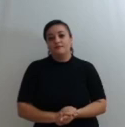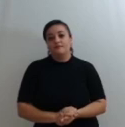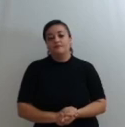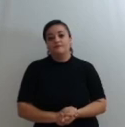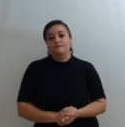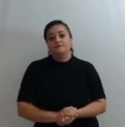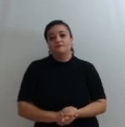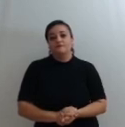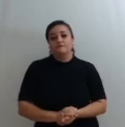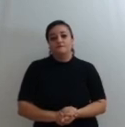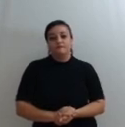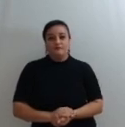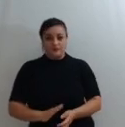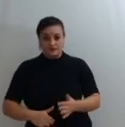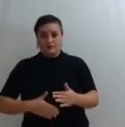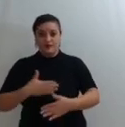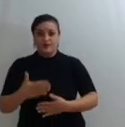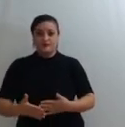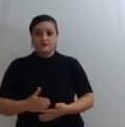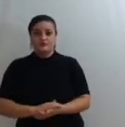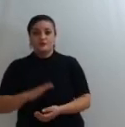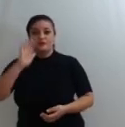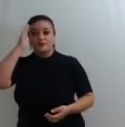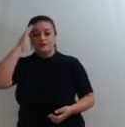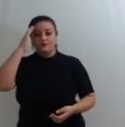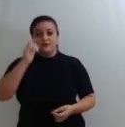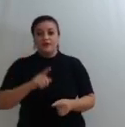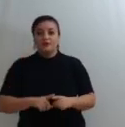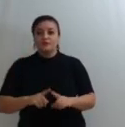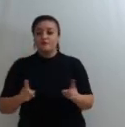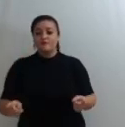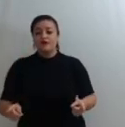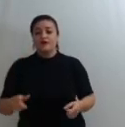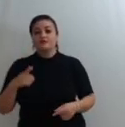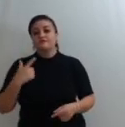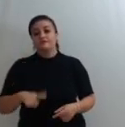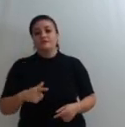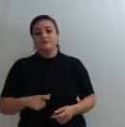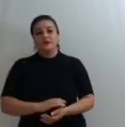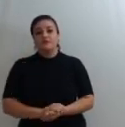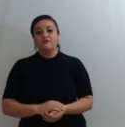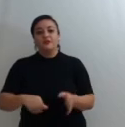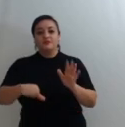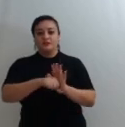e avançar nesse entendimento, mas, por hora, eu não vejo legalidade, eu acompanho o eminente relator.